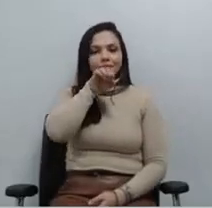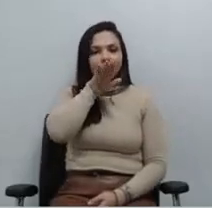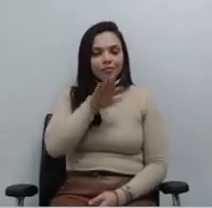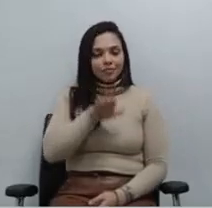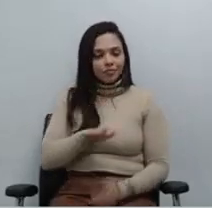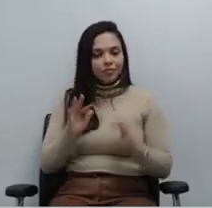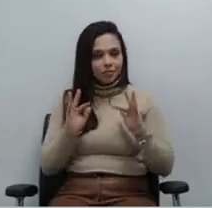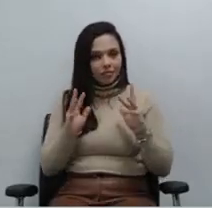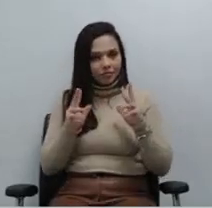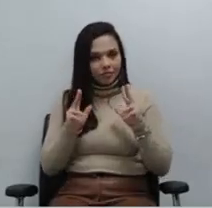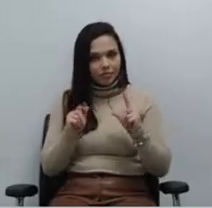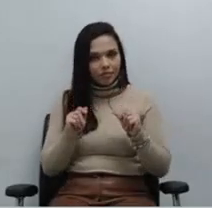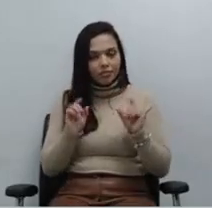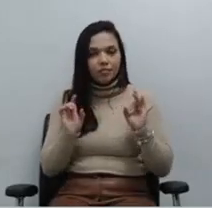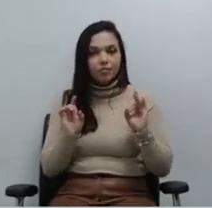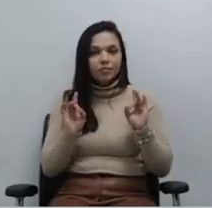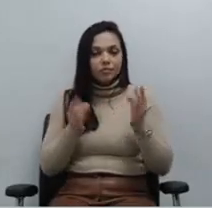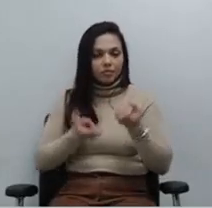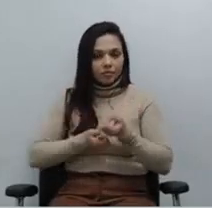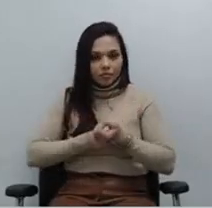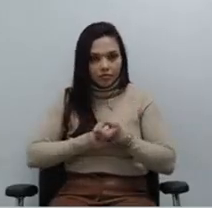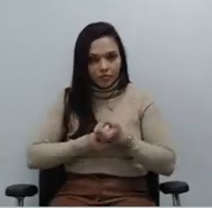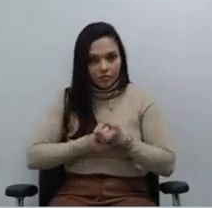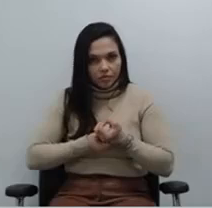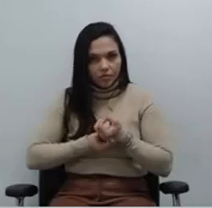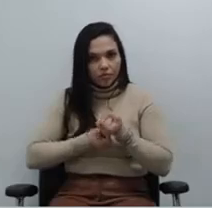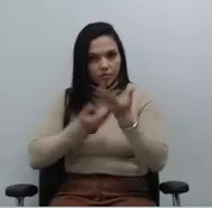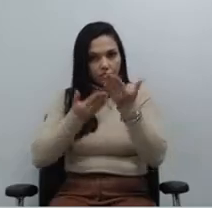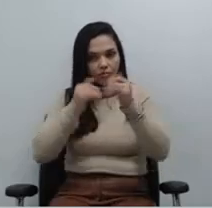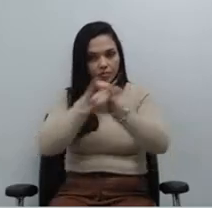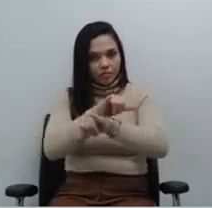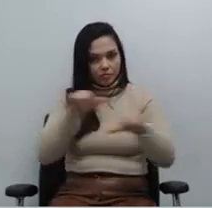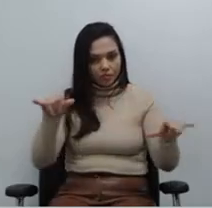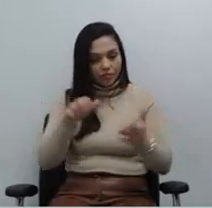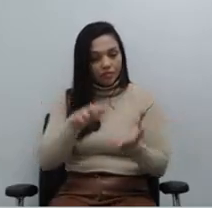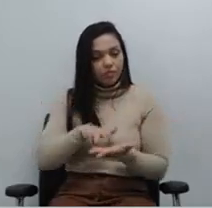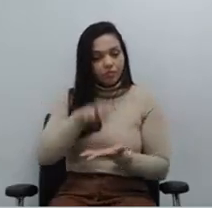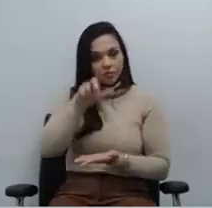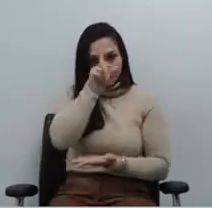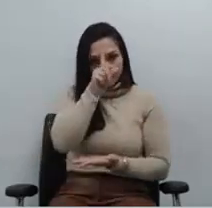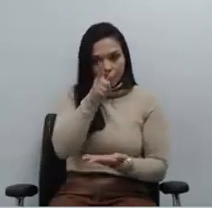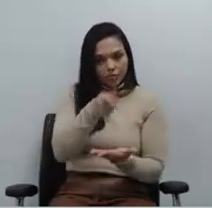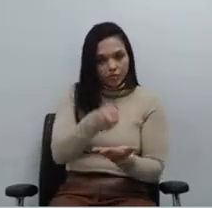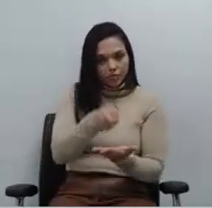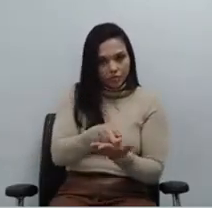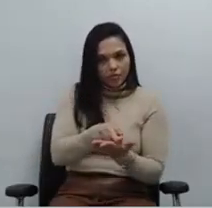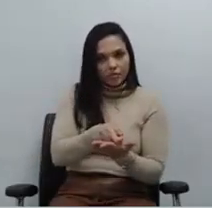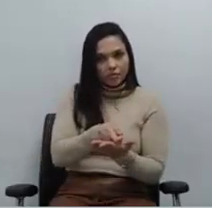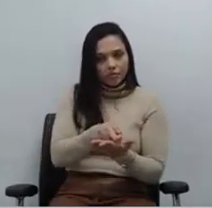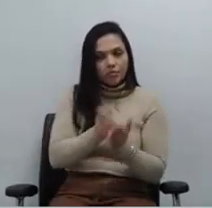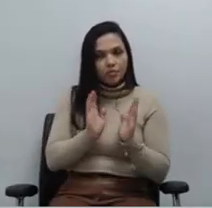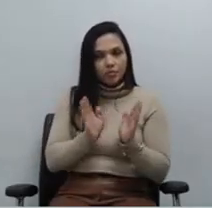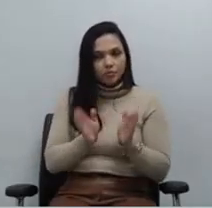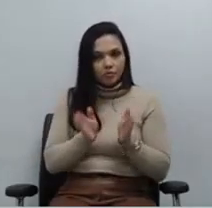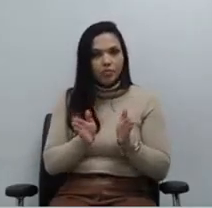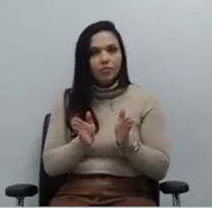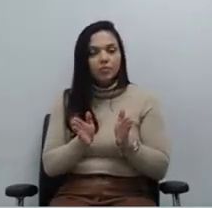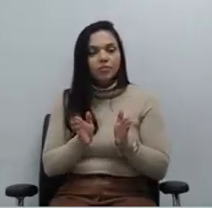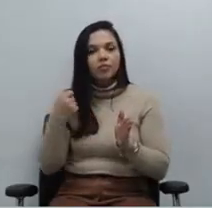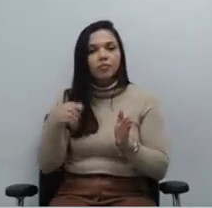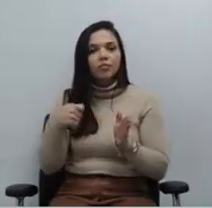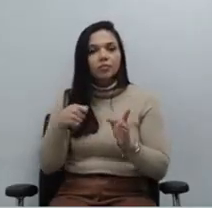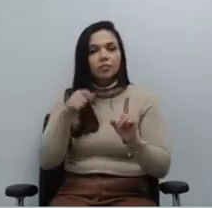só queria informar, diante da decisão tomada pelo colegiado pela manhã, que será necessário que nós providenciemos a